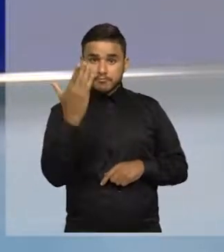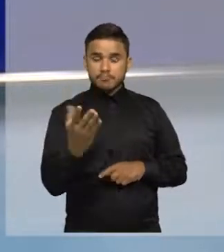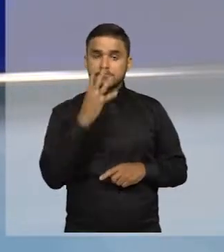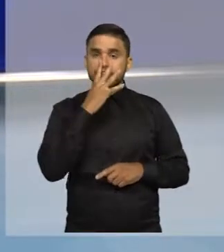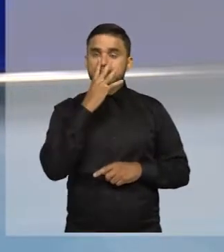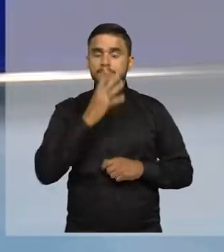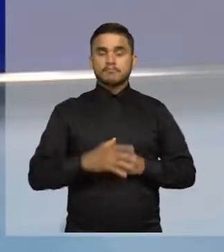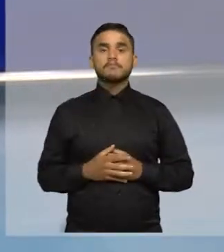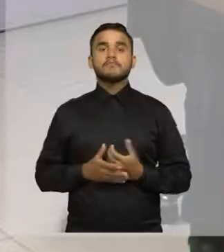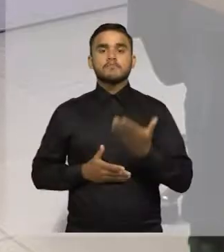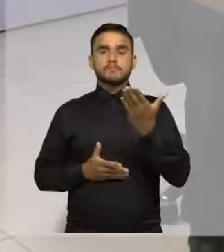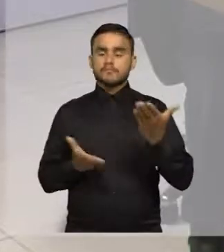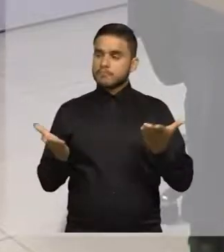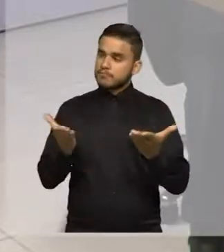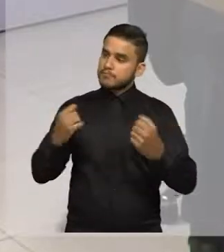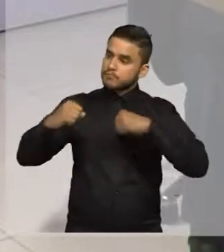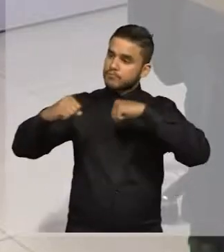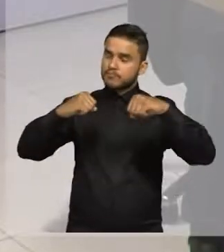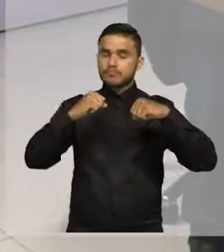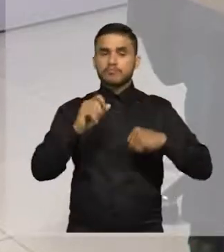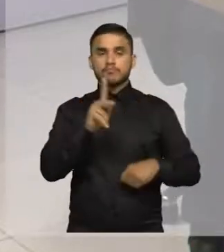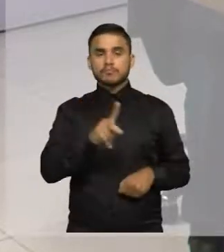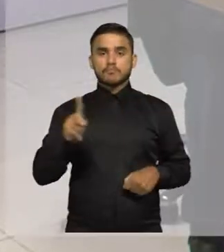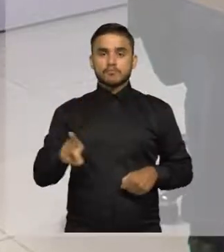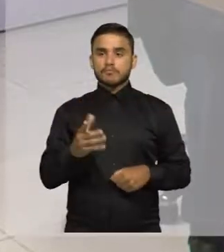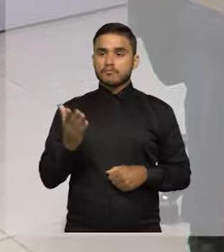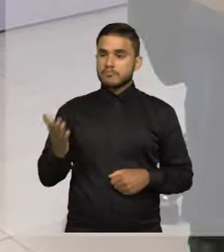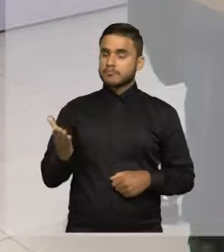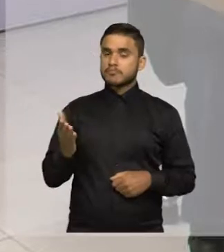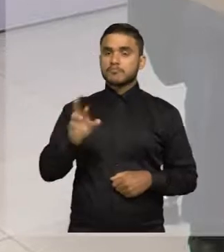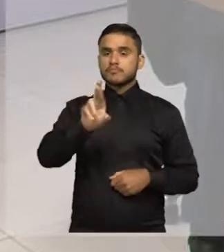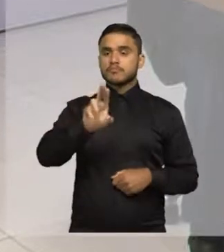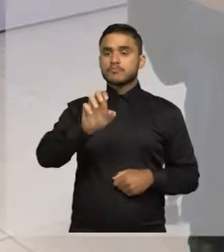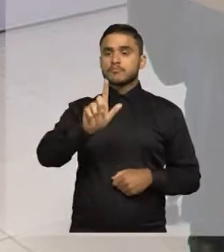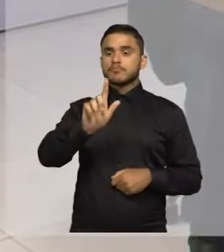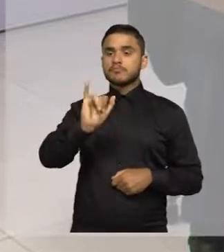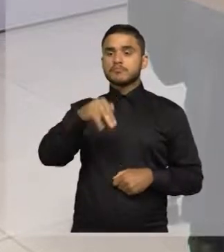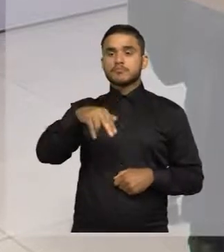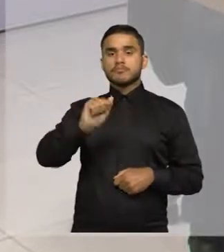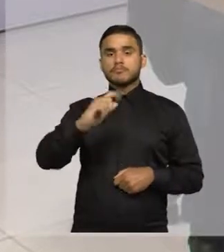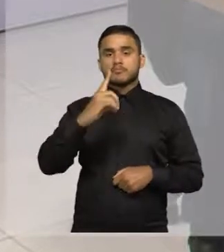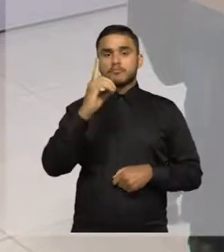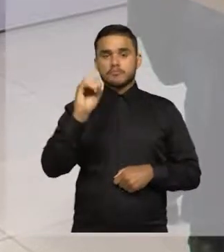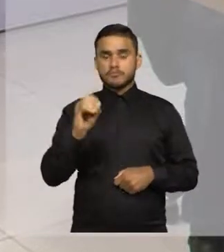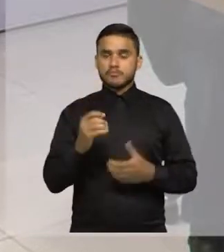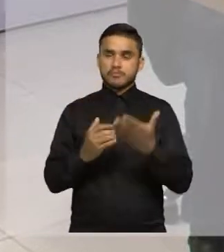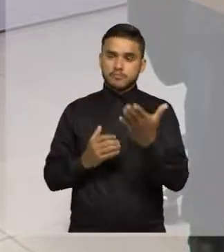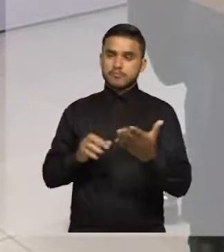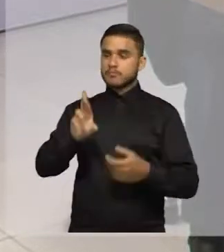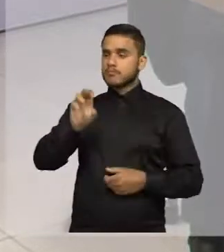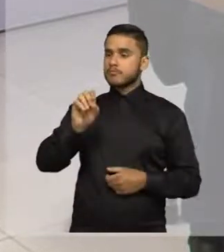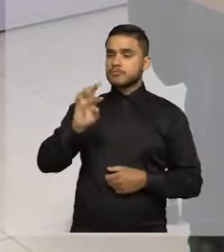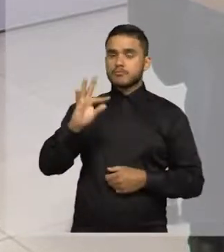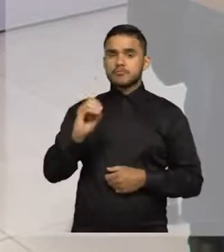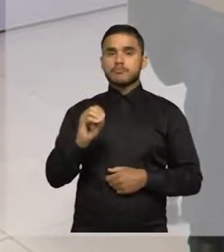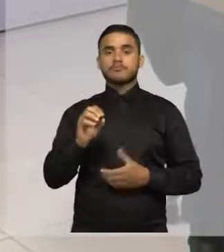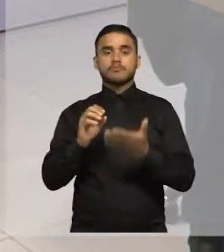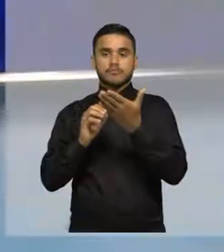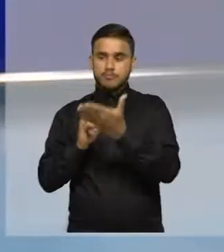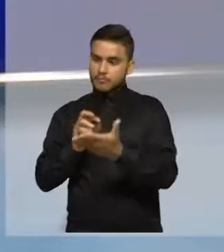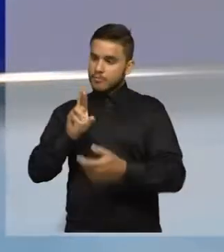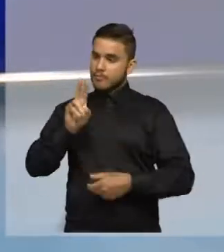programa tem hoje as participações dos nossos debatedores, os professores Reginaldo Vasconcelos, Roberto Martins Rodrigues e Rui